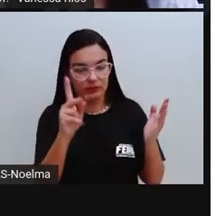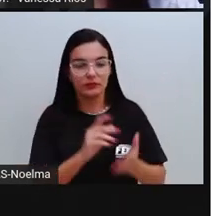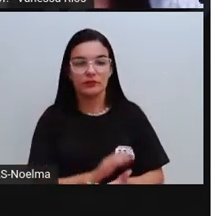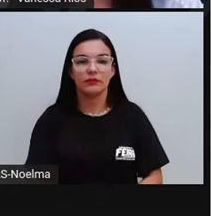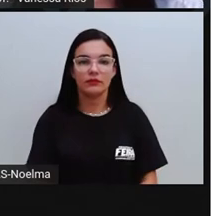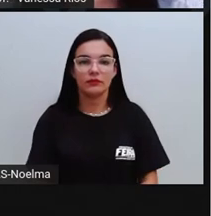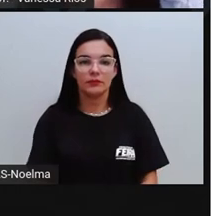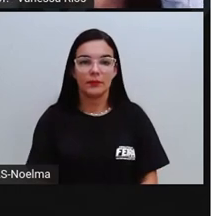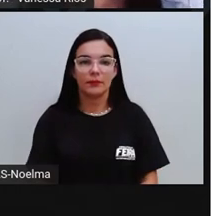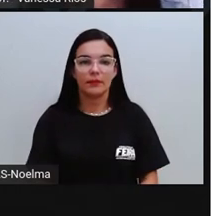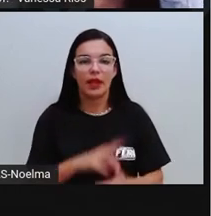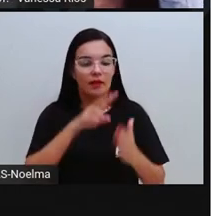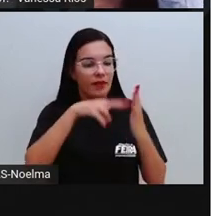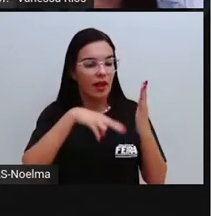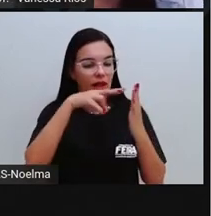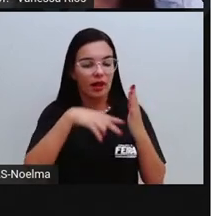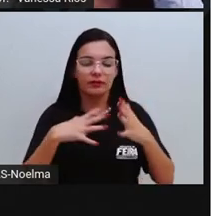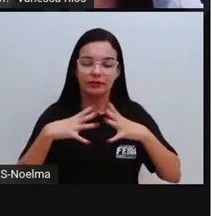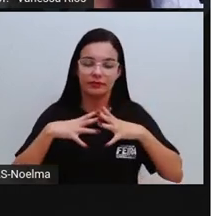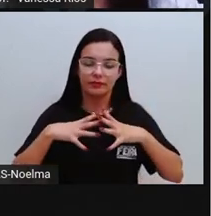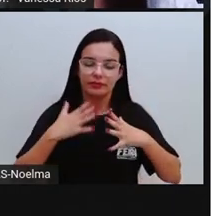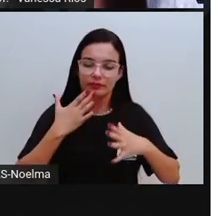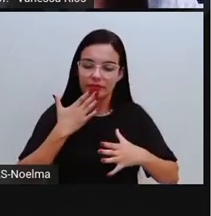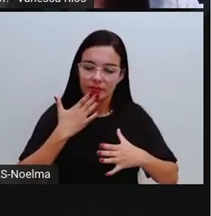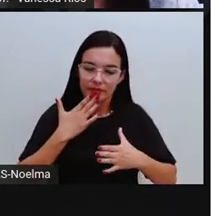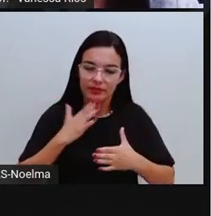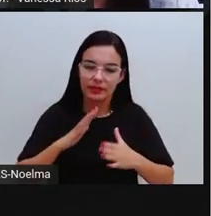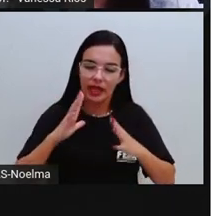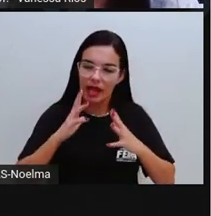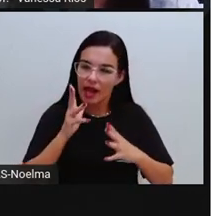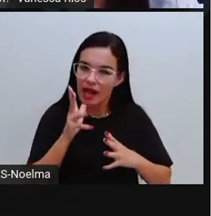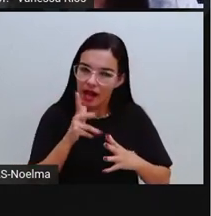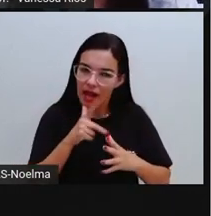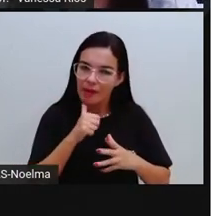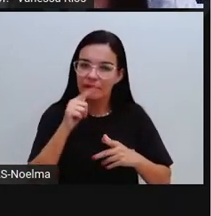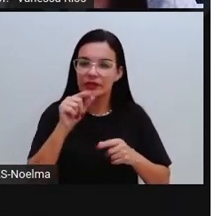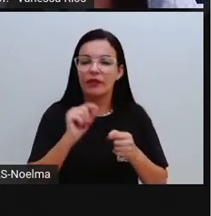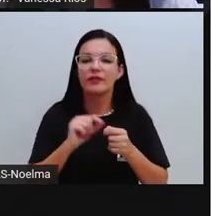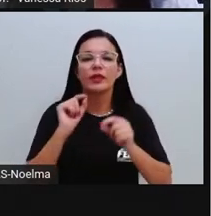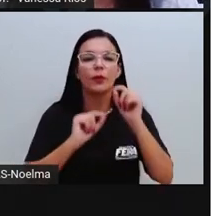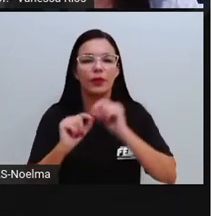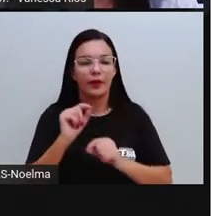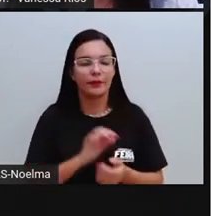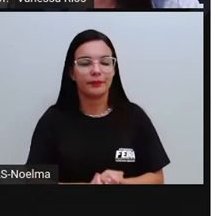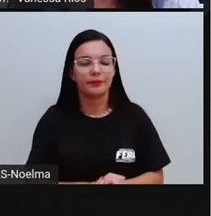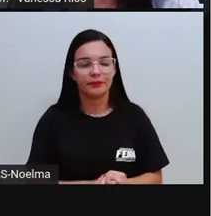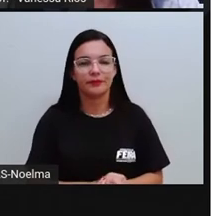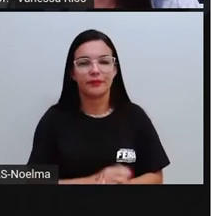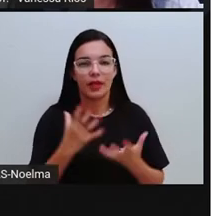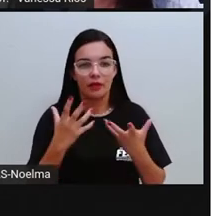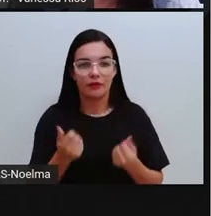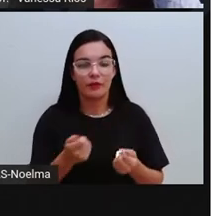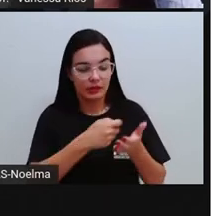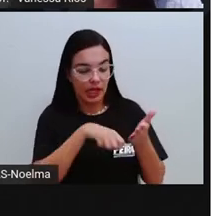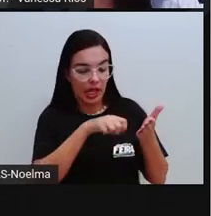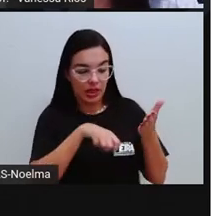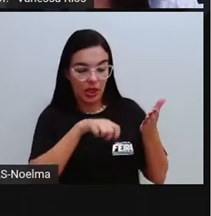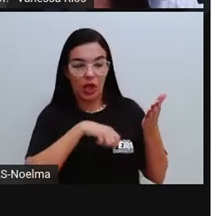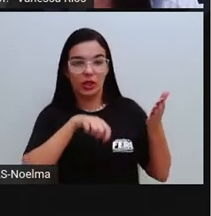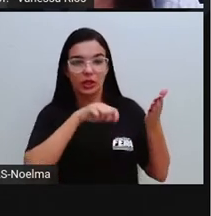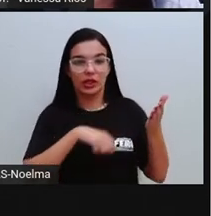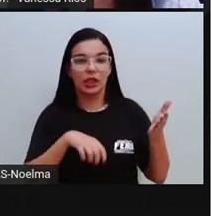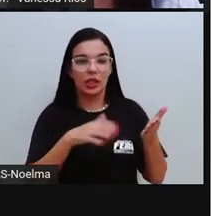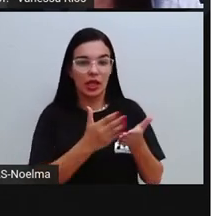A Pro vai ler as frases bem devagar e depois vai explicar o que é que você vai fazer. Tá bom? Mas vamos lá, vamos anotando aí as